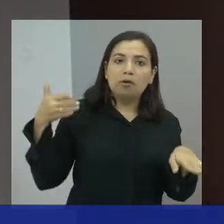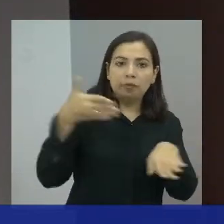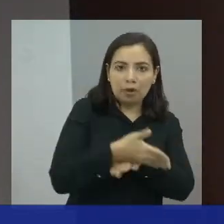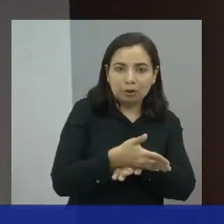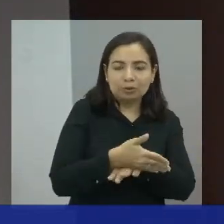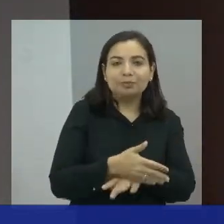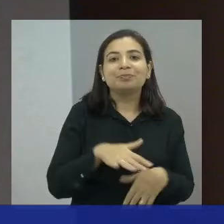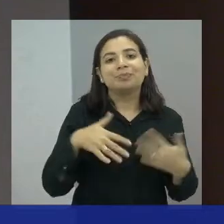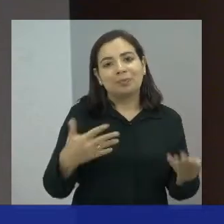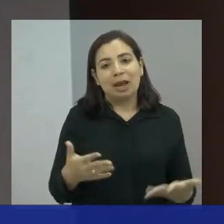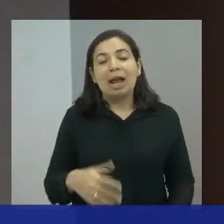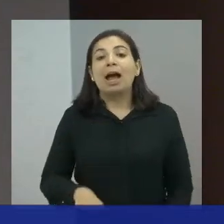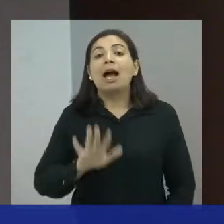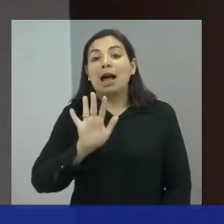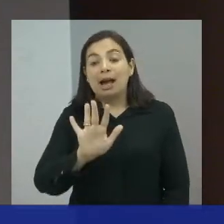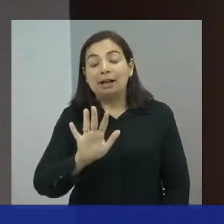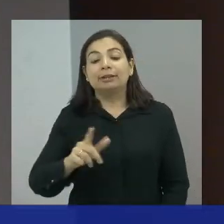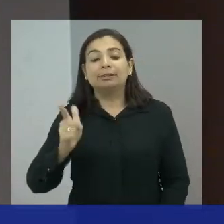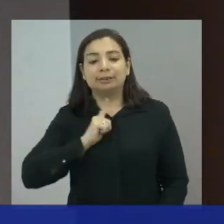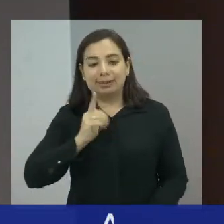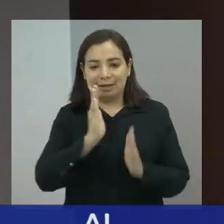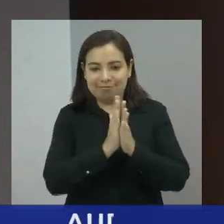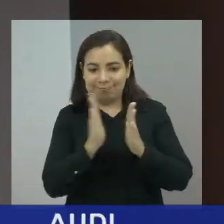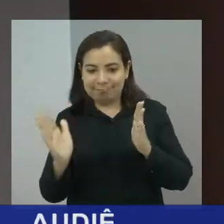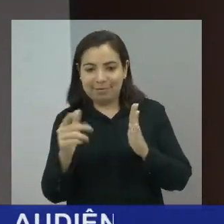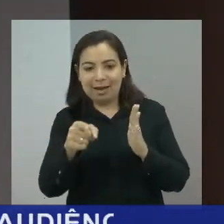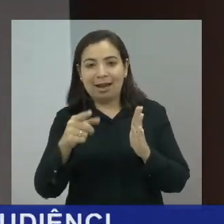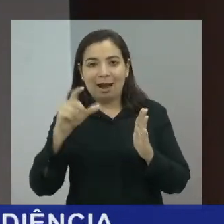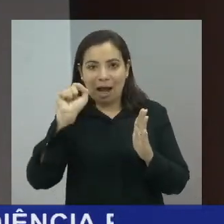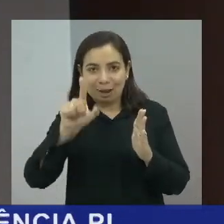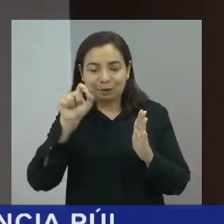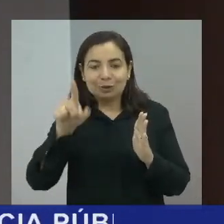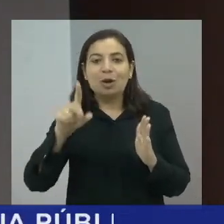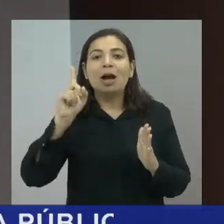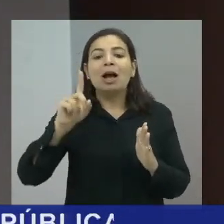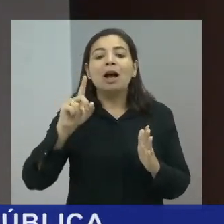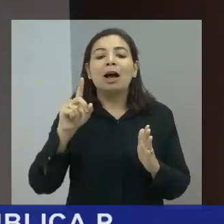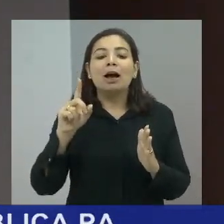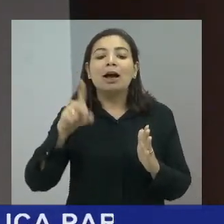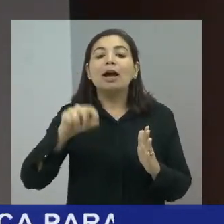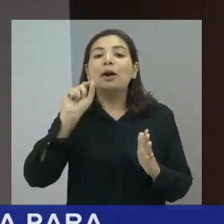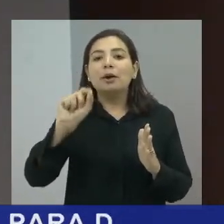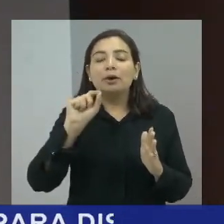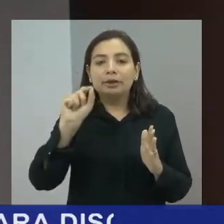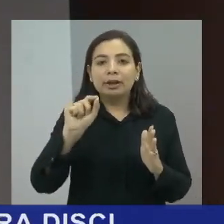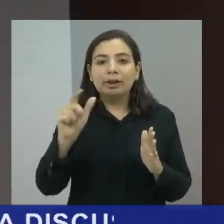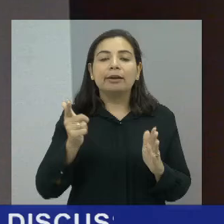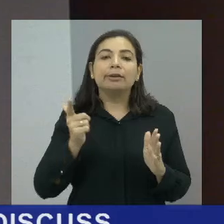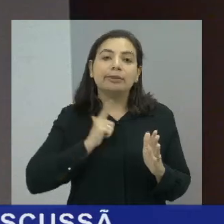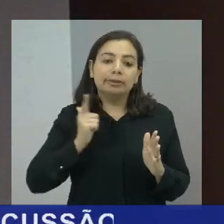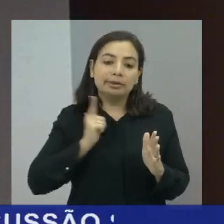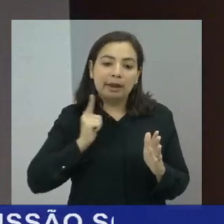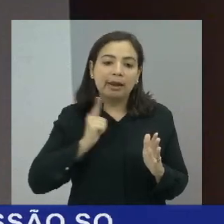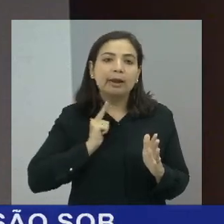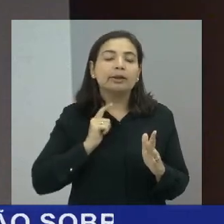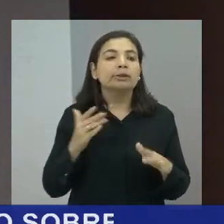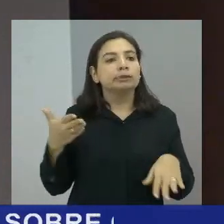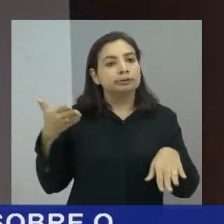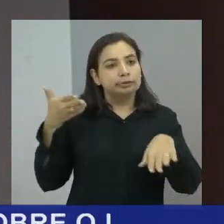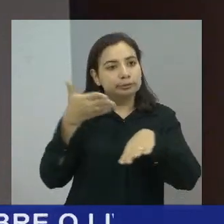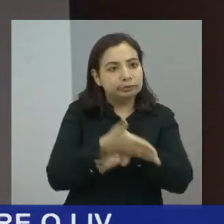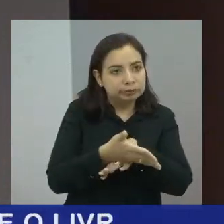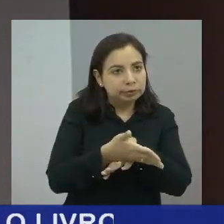por já ter feito a notificação, não ter tido resultado, e ele lavra o auto de infração. Então, veja,